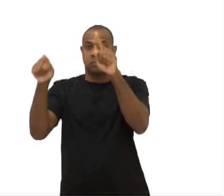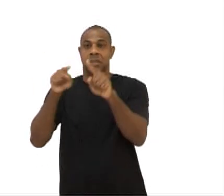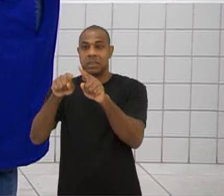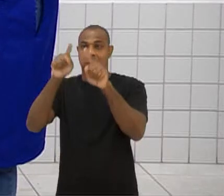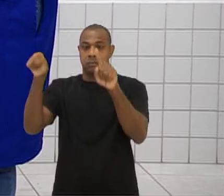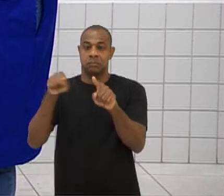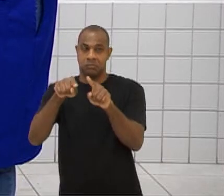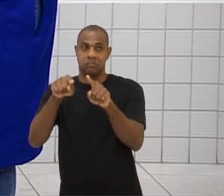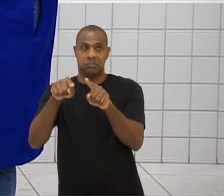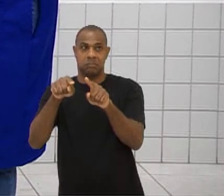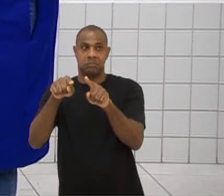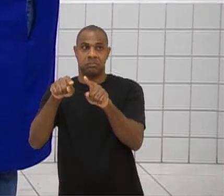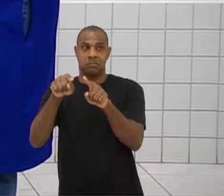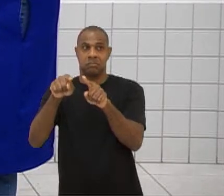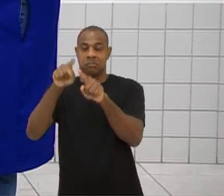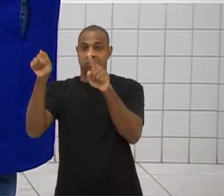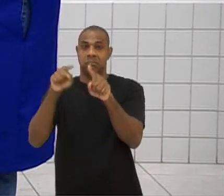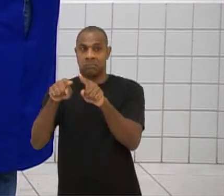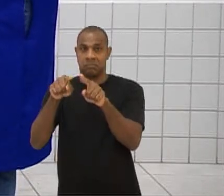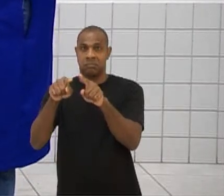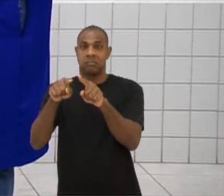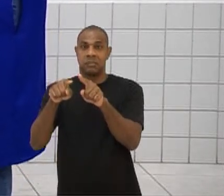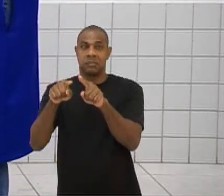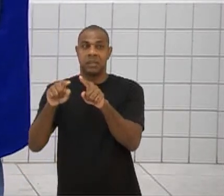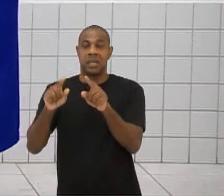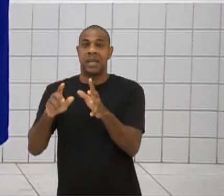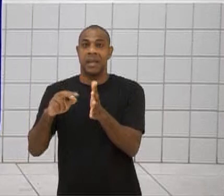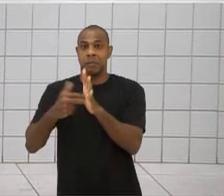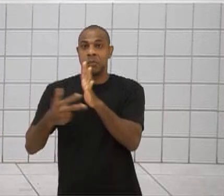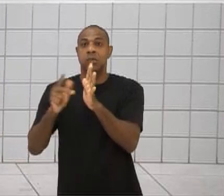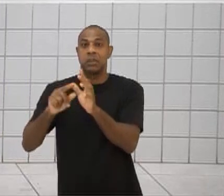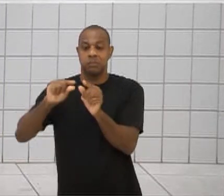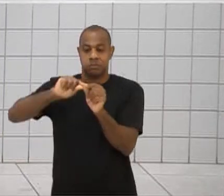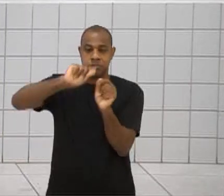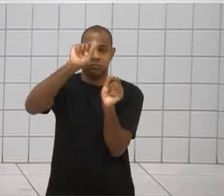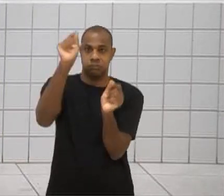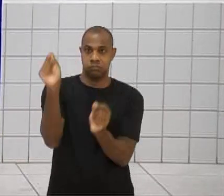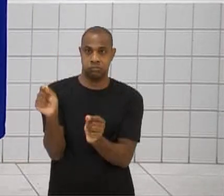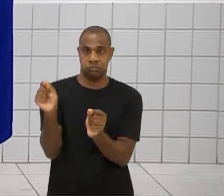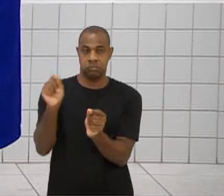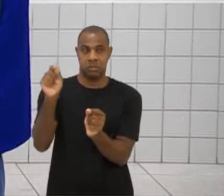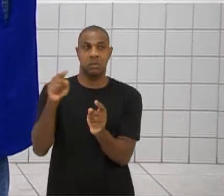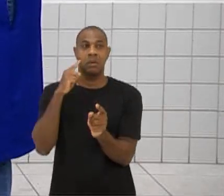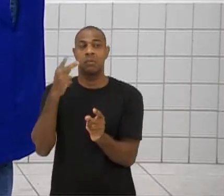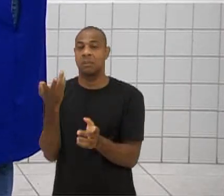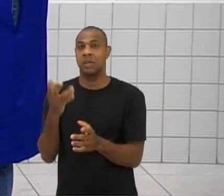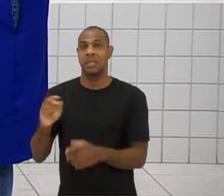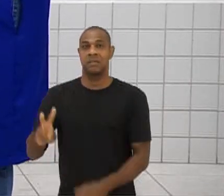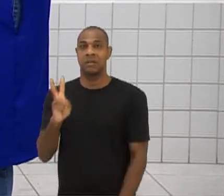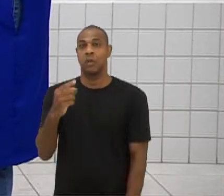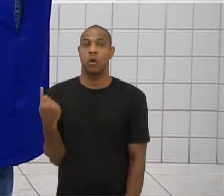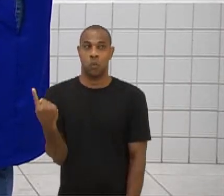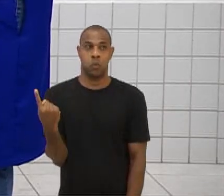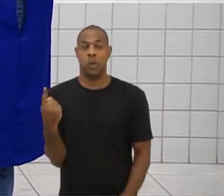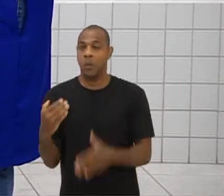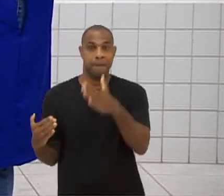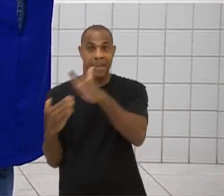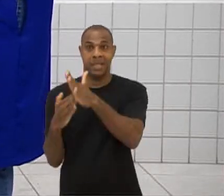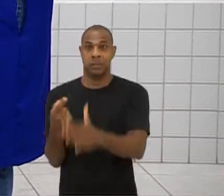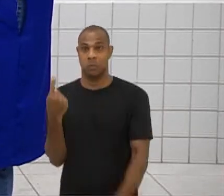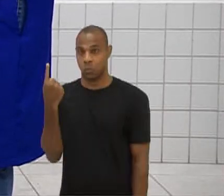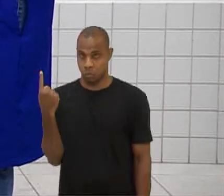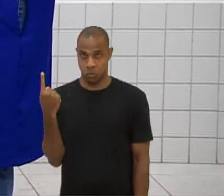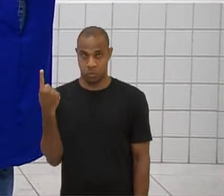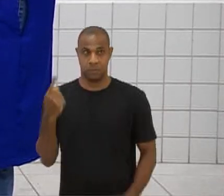arco, né? Aqui na parênteses tem representação de um arco. Esse valor é 1 no máximo, tá?